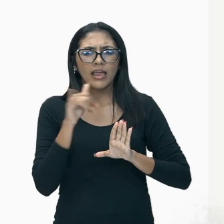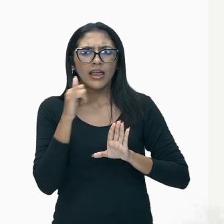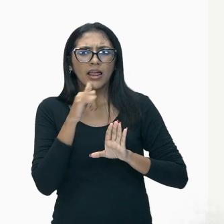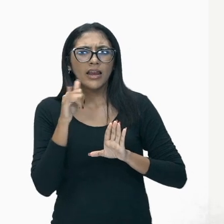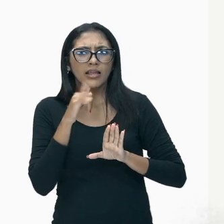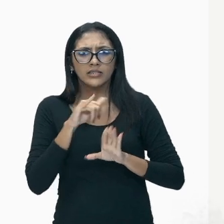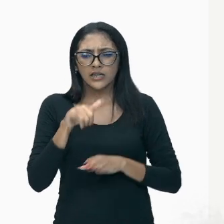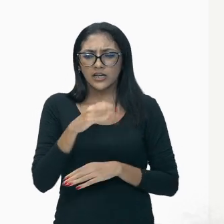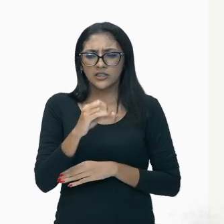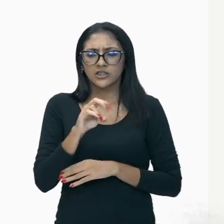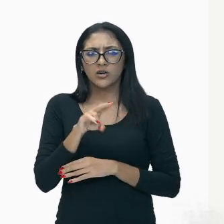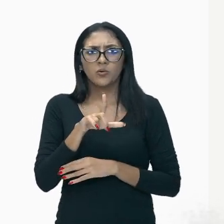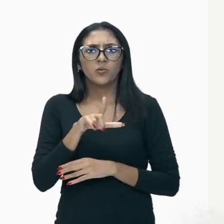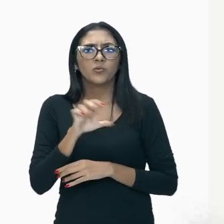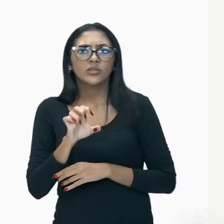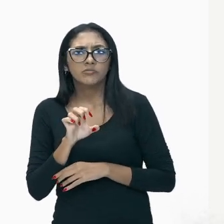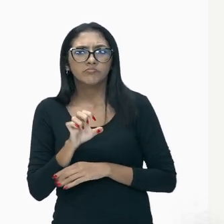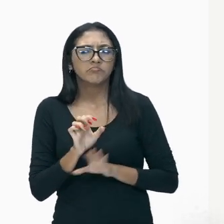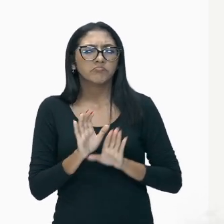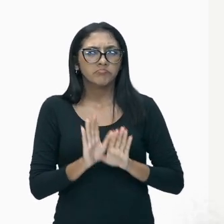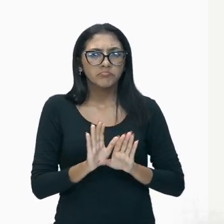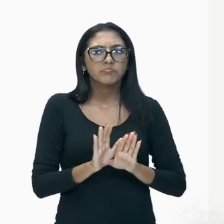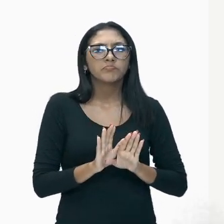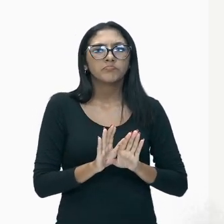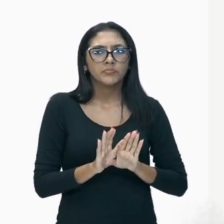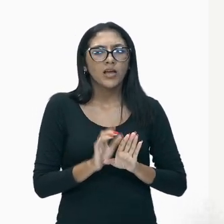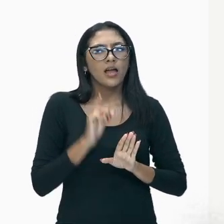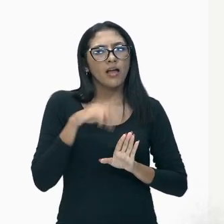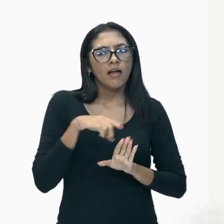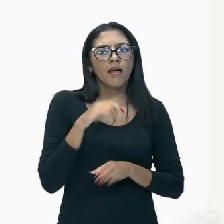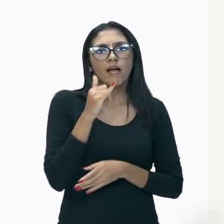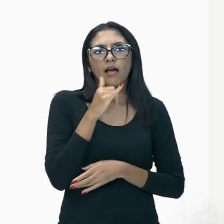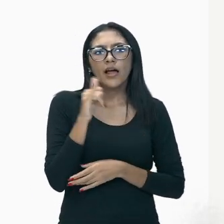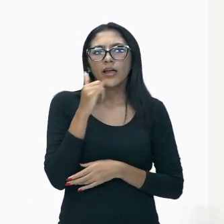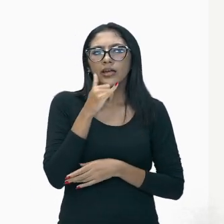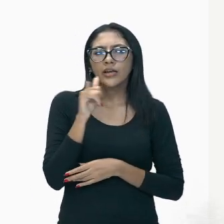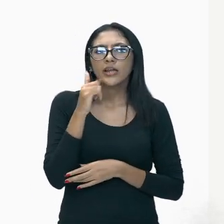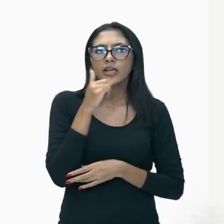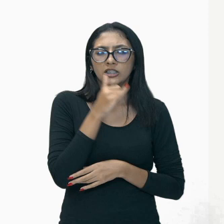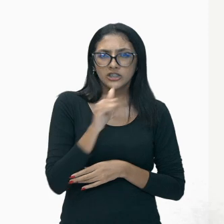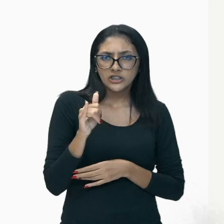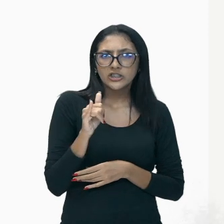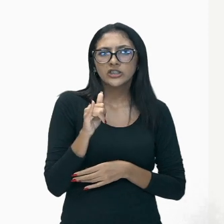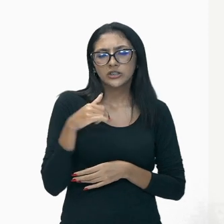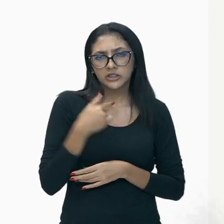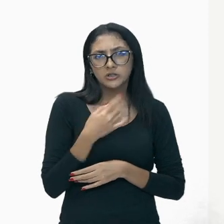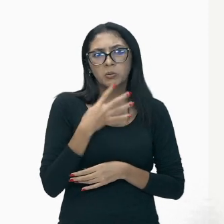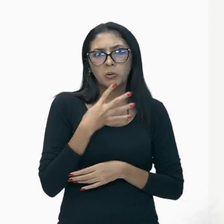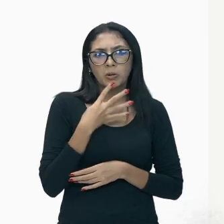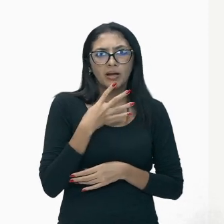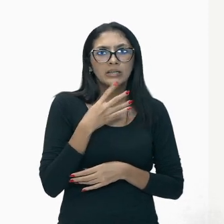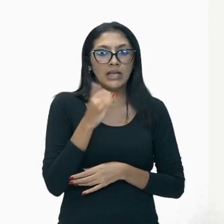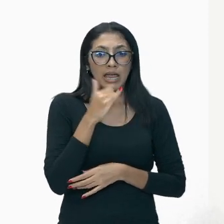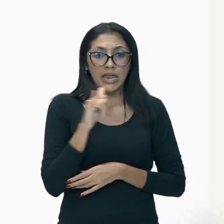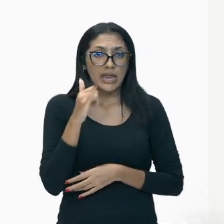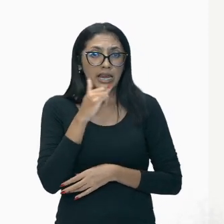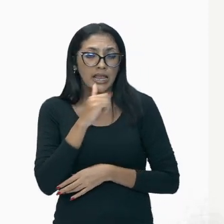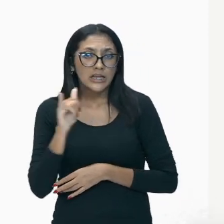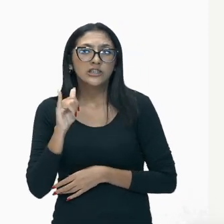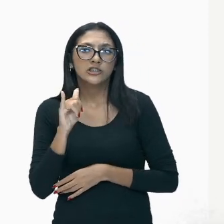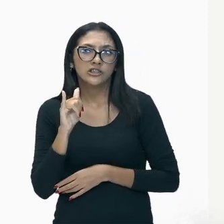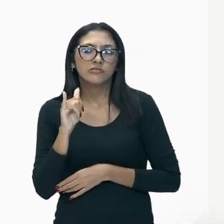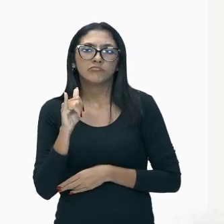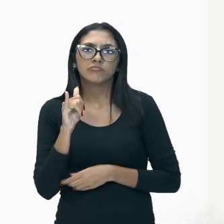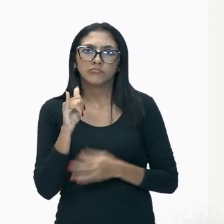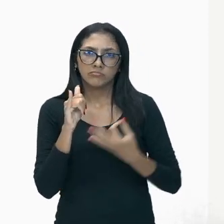em joule? É porque a energia elétrica, o nome já está dizendo, é uma energia.